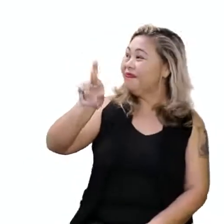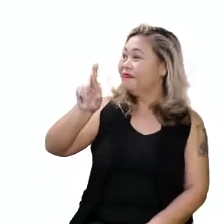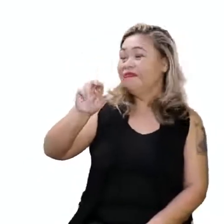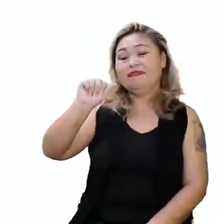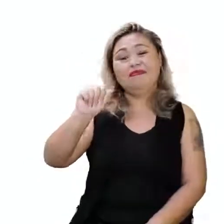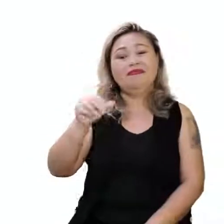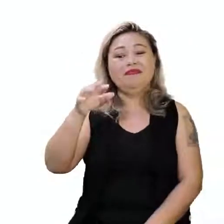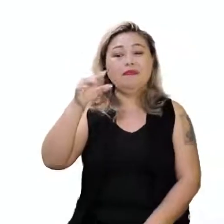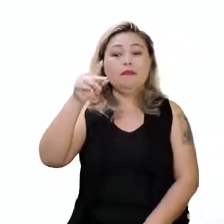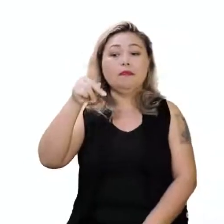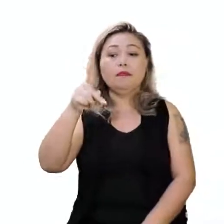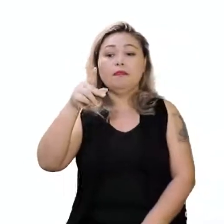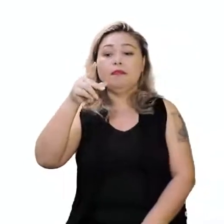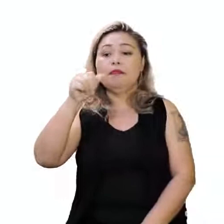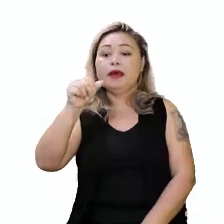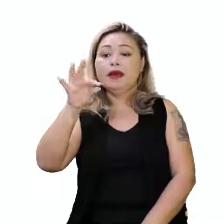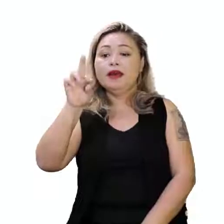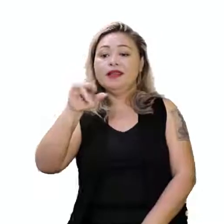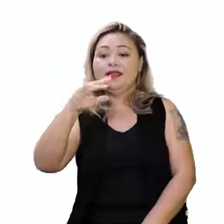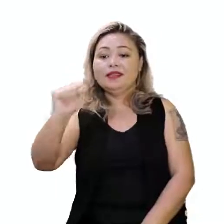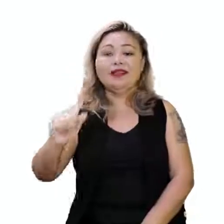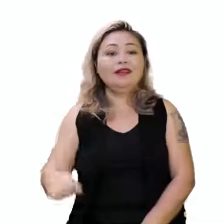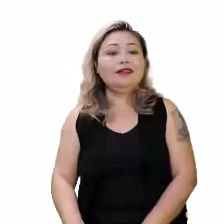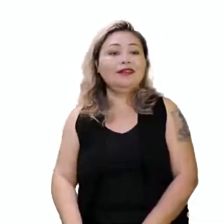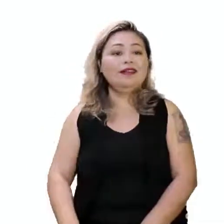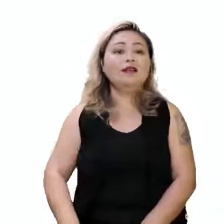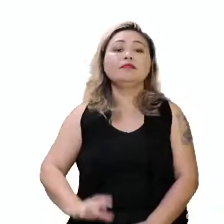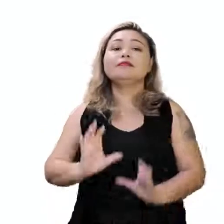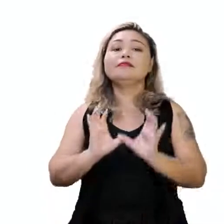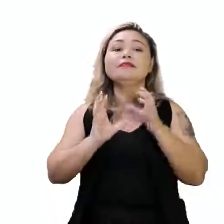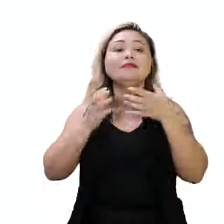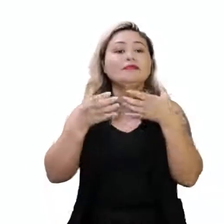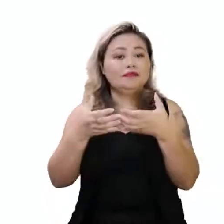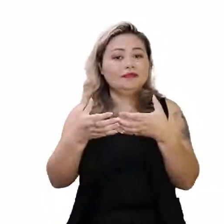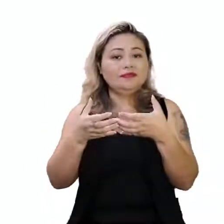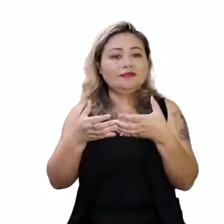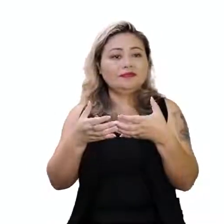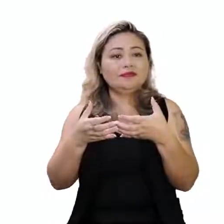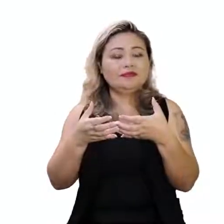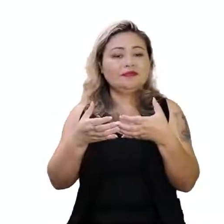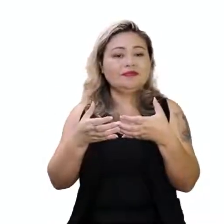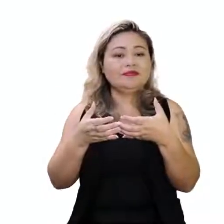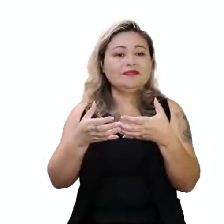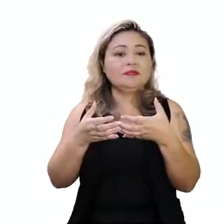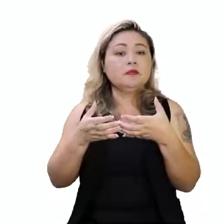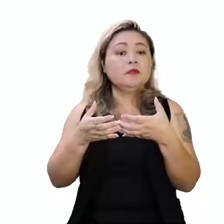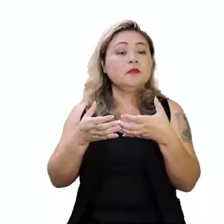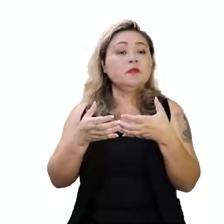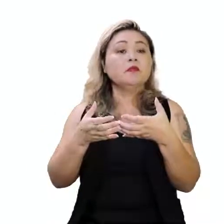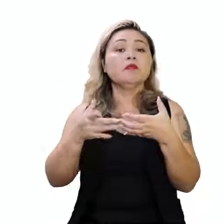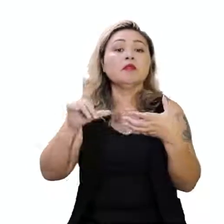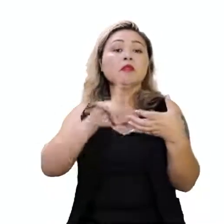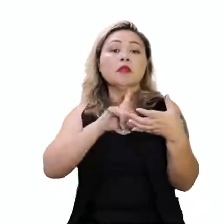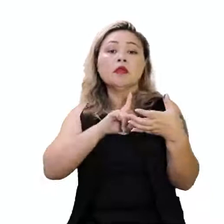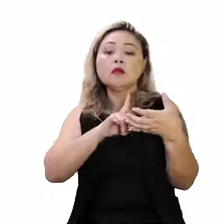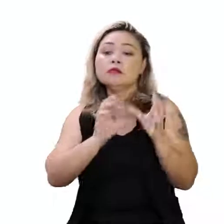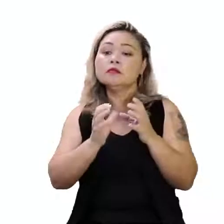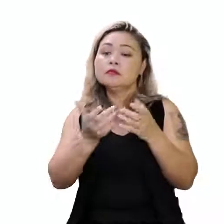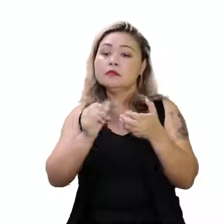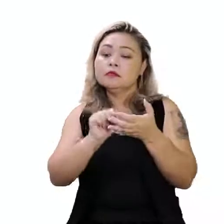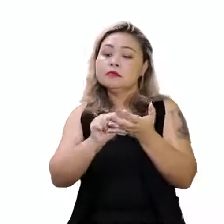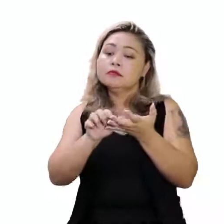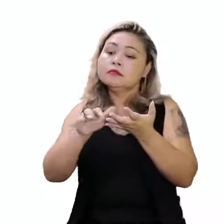Parapátrica. Vamos embora. Uma especiação parapátrica vai acontecer onde uma espécie vai